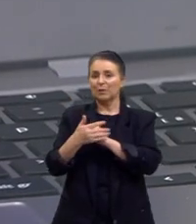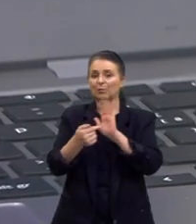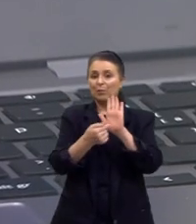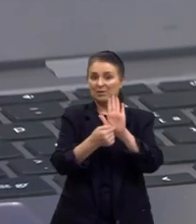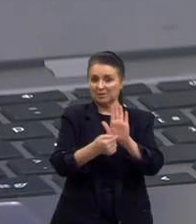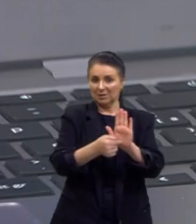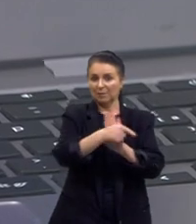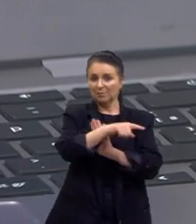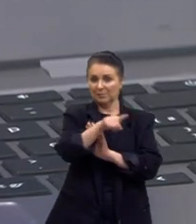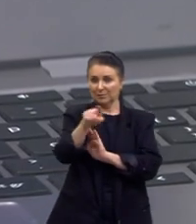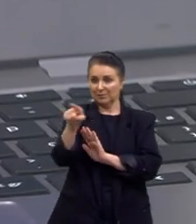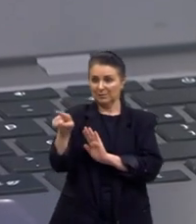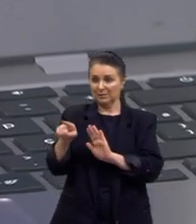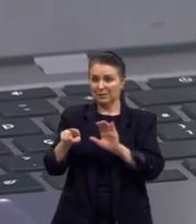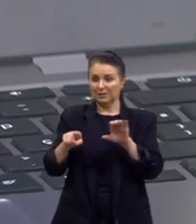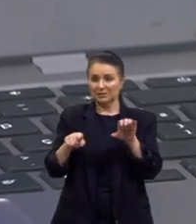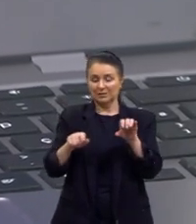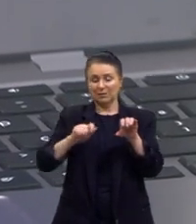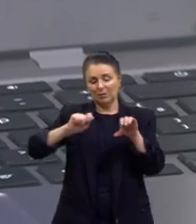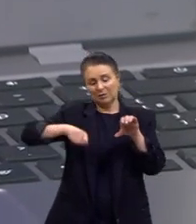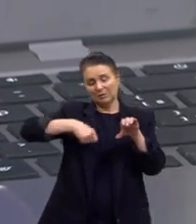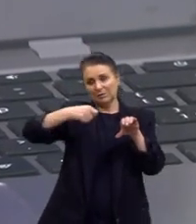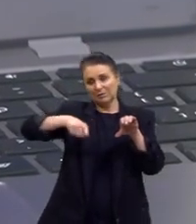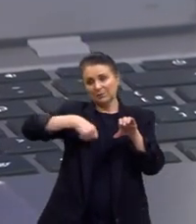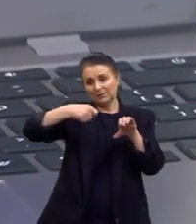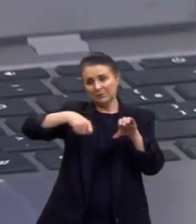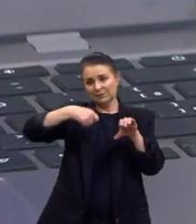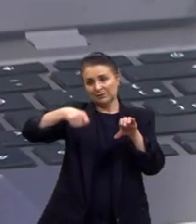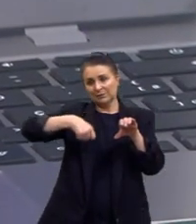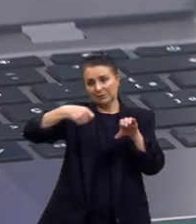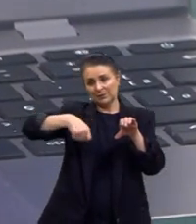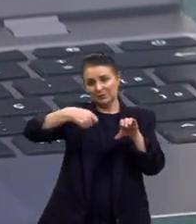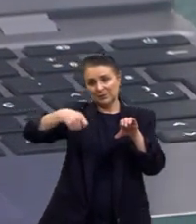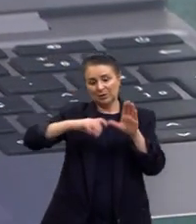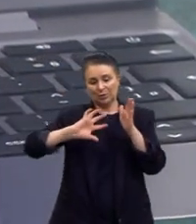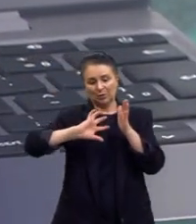certo? Vou girar para vocês verem.